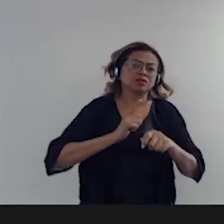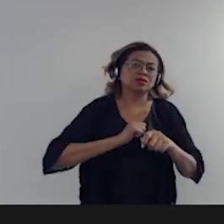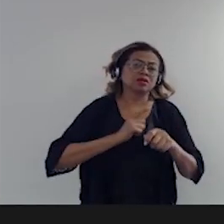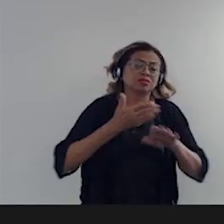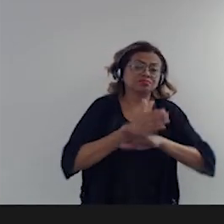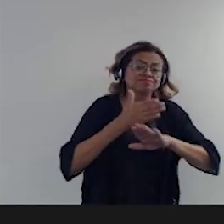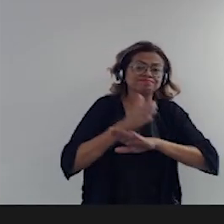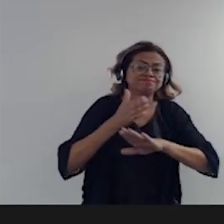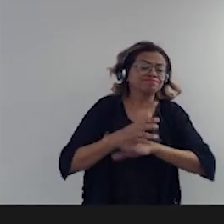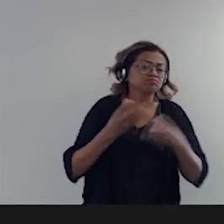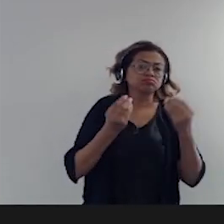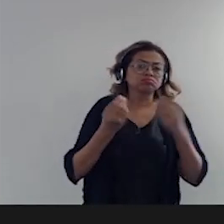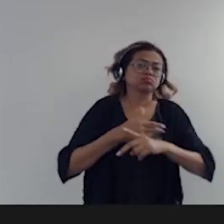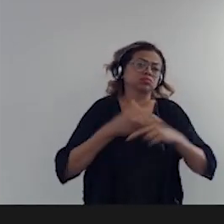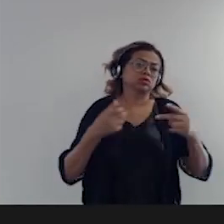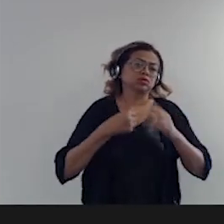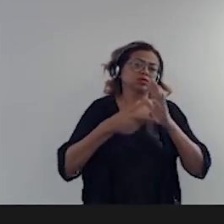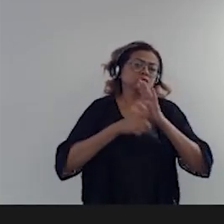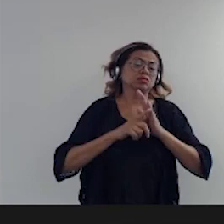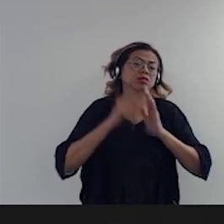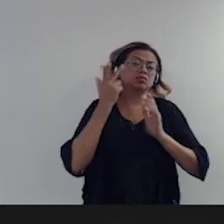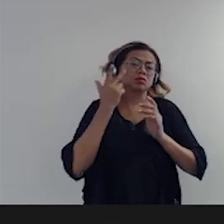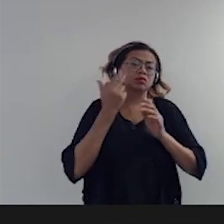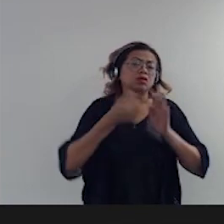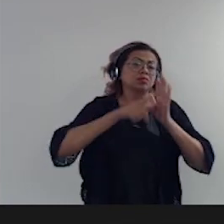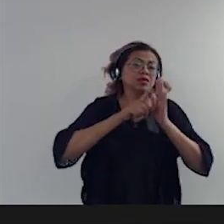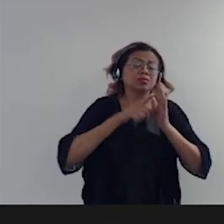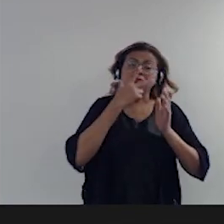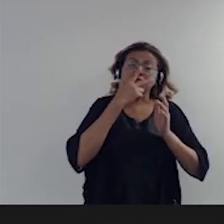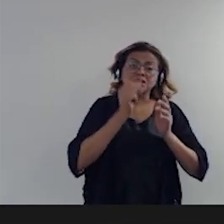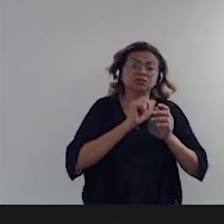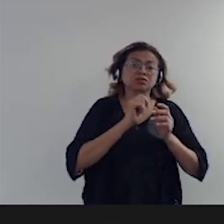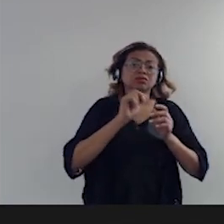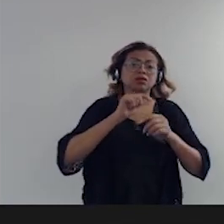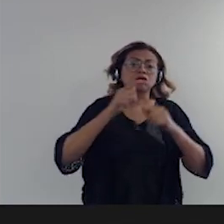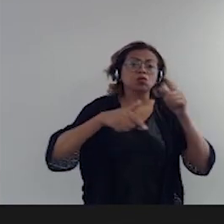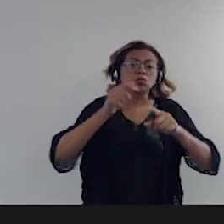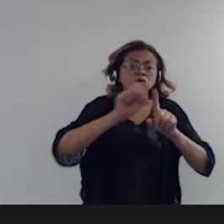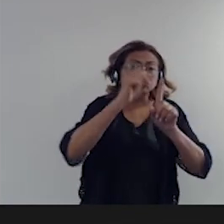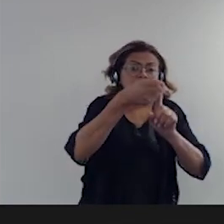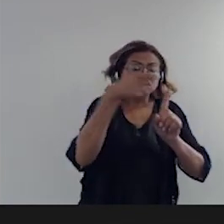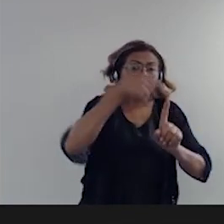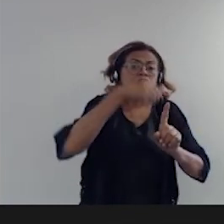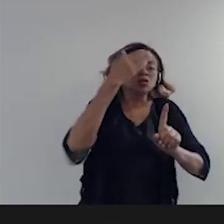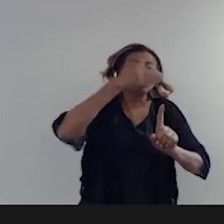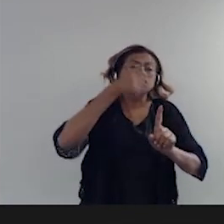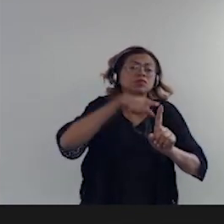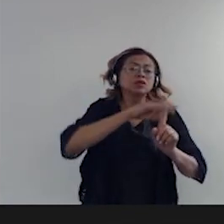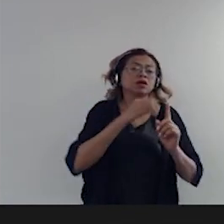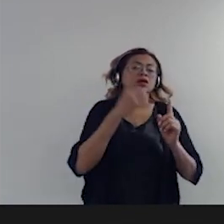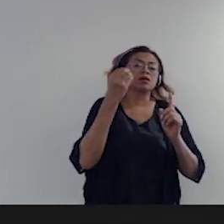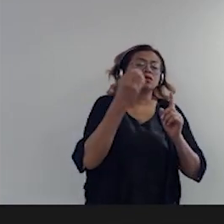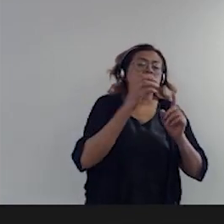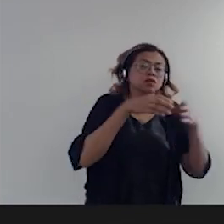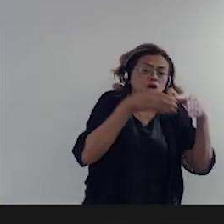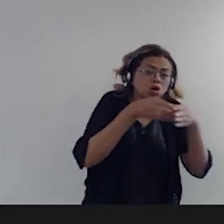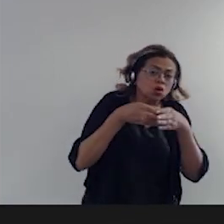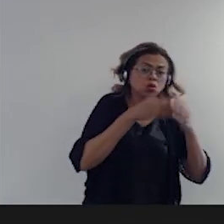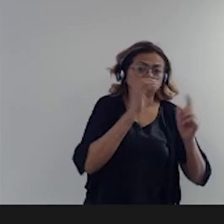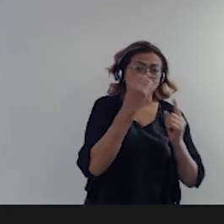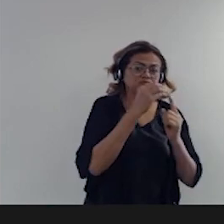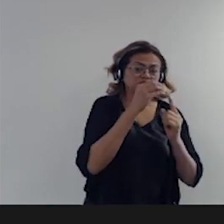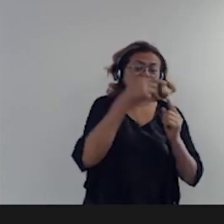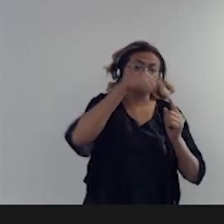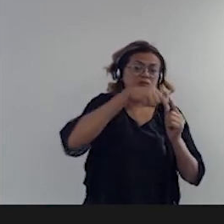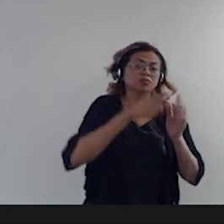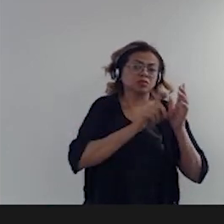sociedade, ou seja, uma população que naturalmente era invisível, e nesse momento, como a situação, inclusive de